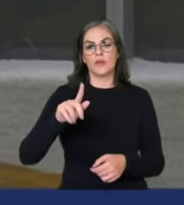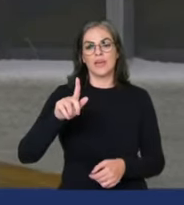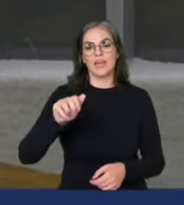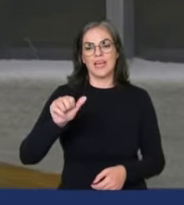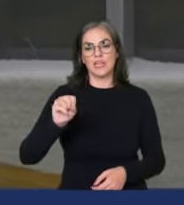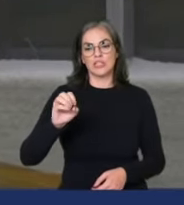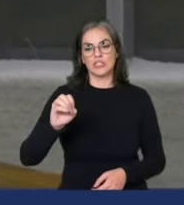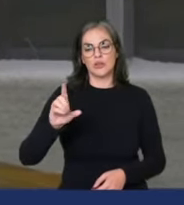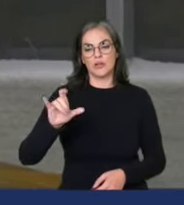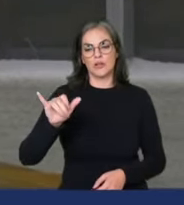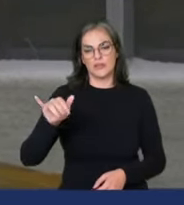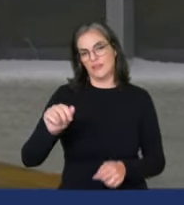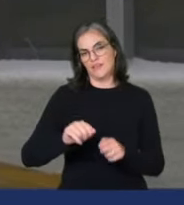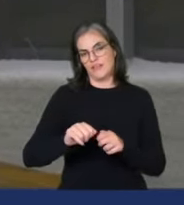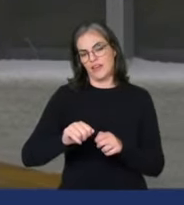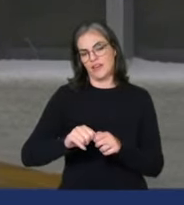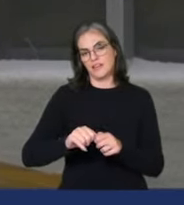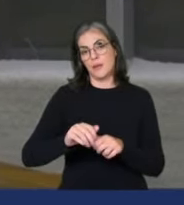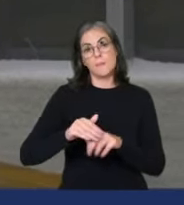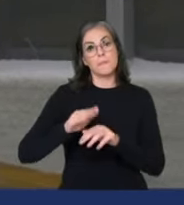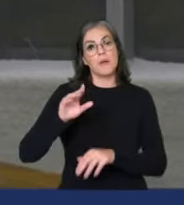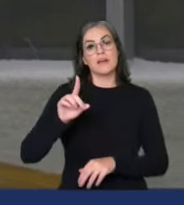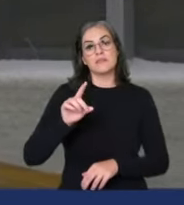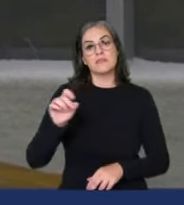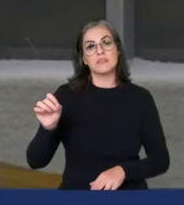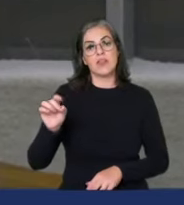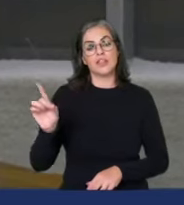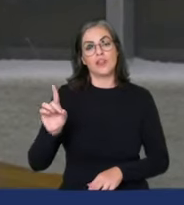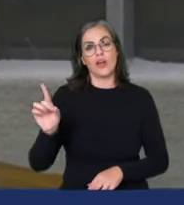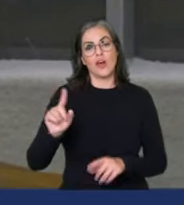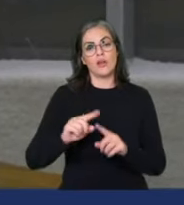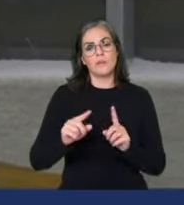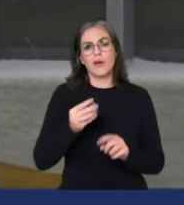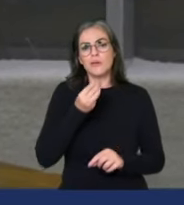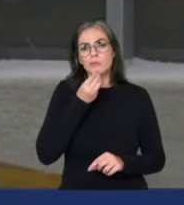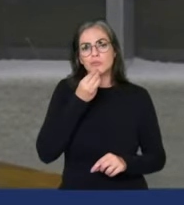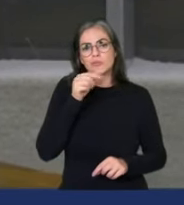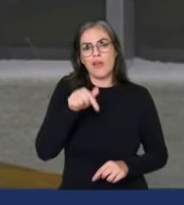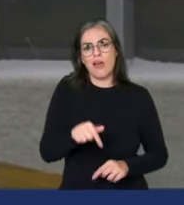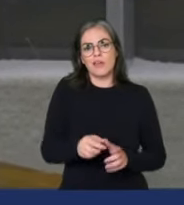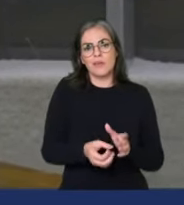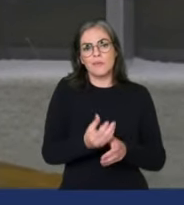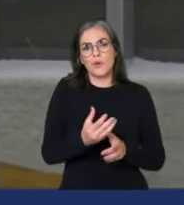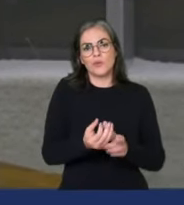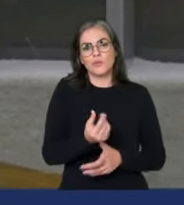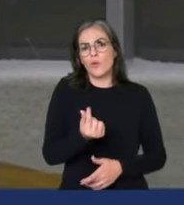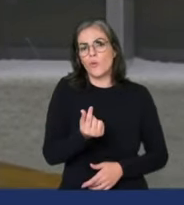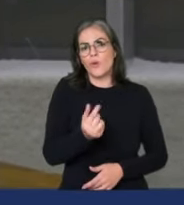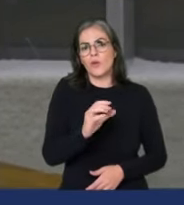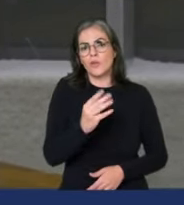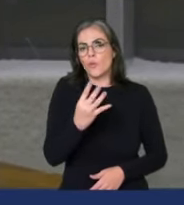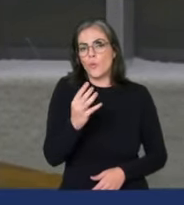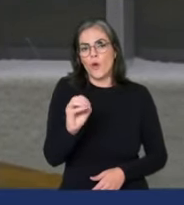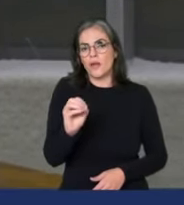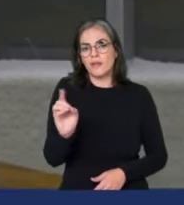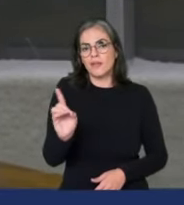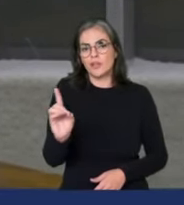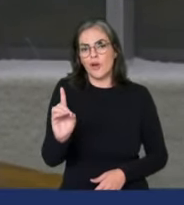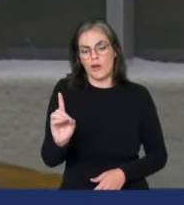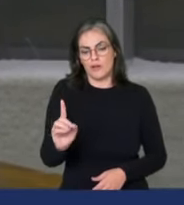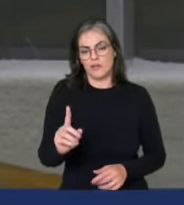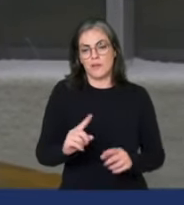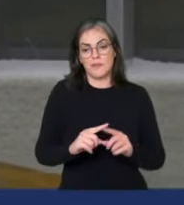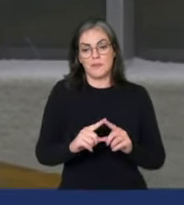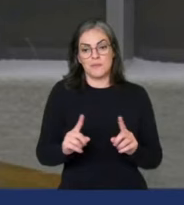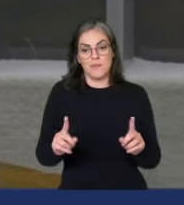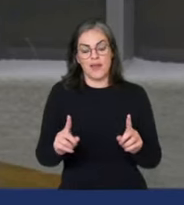mais de 100 dólares, mas tem condição de produzir aqui no Brasil por 40 dólares, que é o que acontece. Só que ao invés de vender